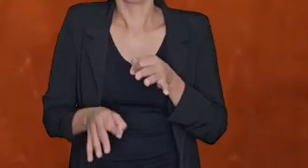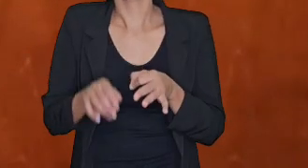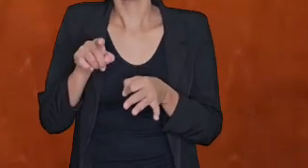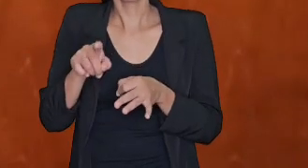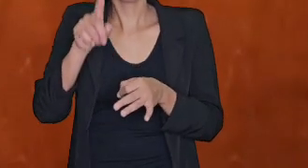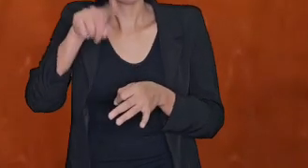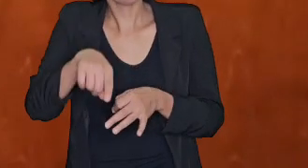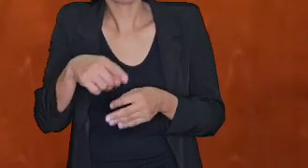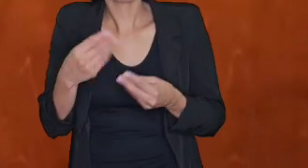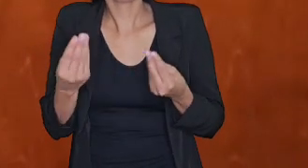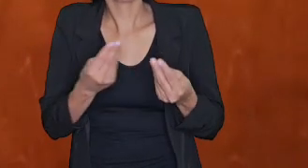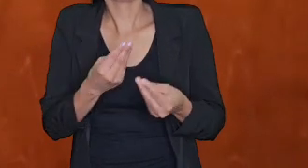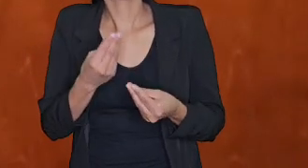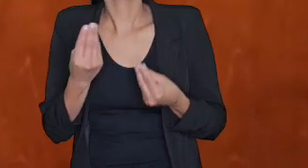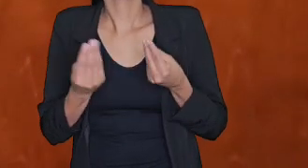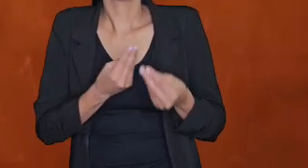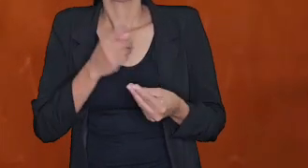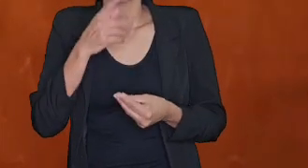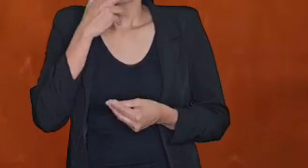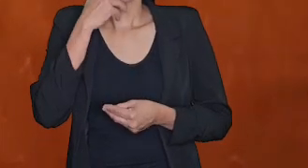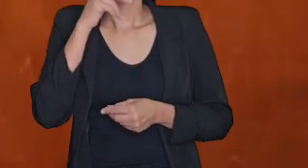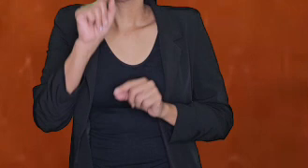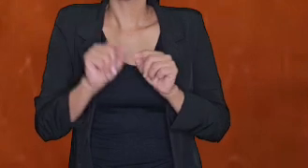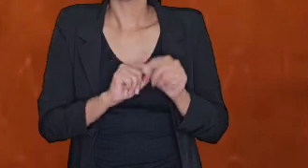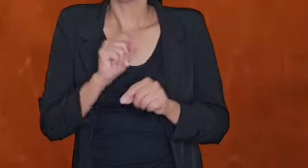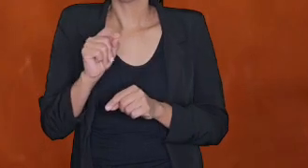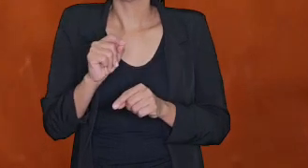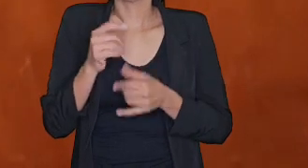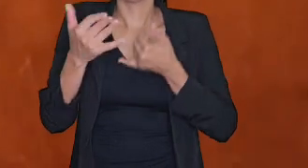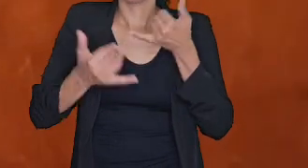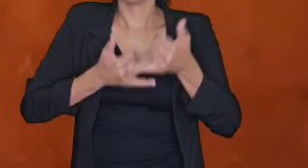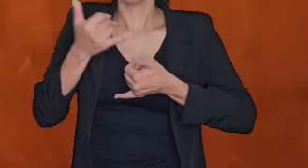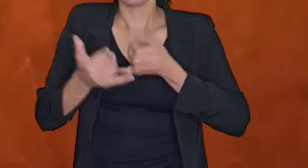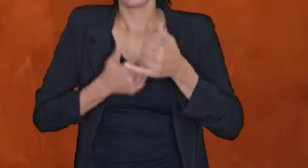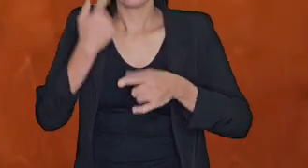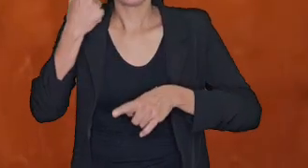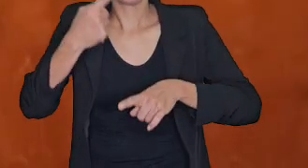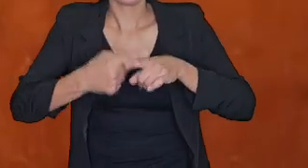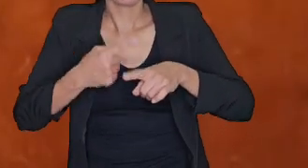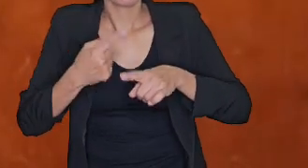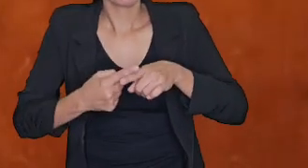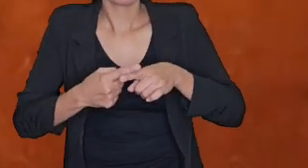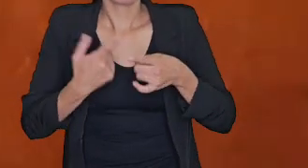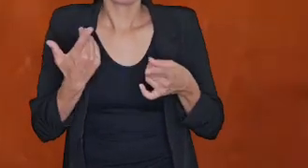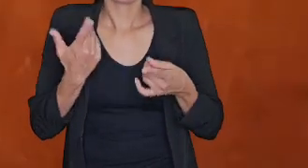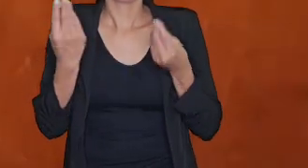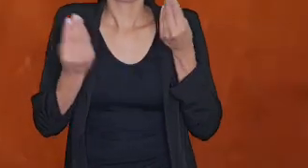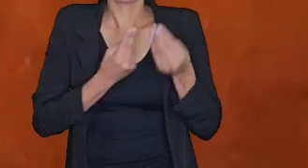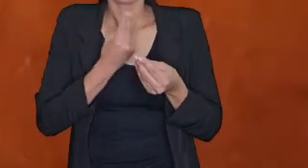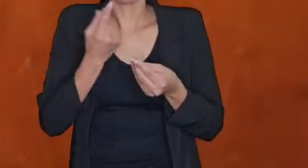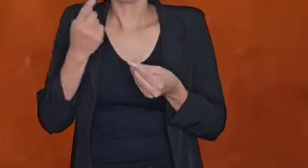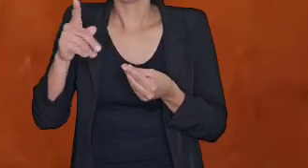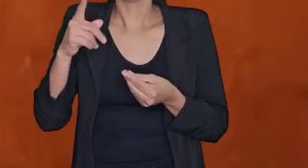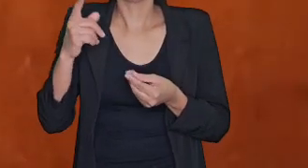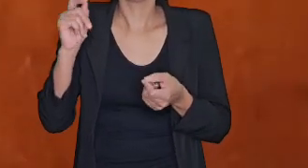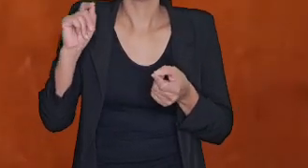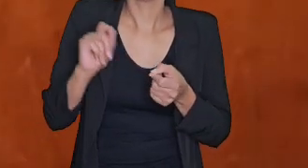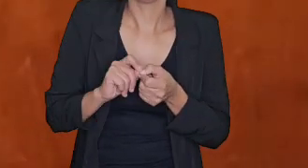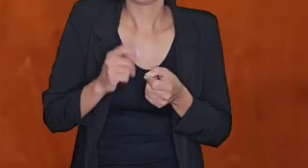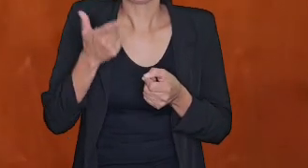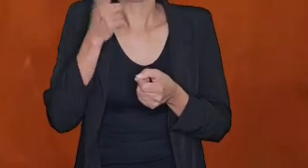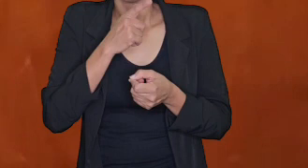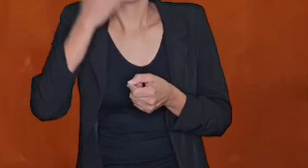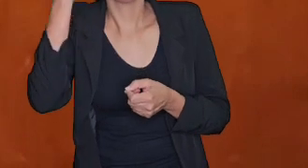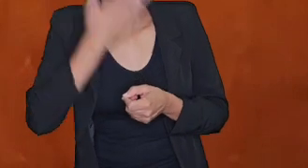assim, trouxe uma questão prejudicial. Isso aí é completamente. Parece brincadeira, né? Porque como você